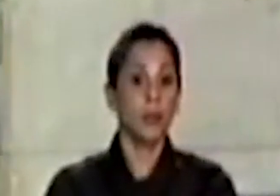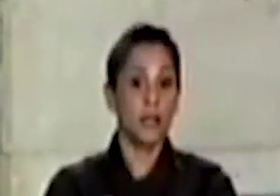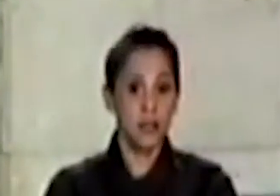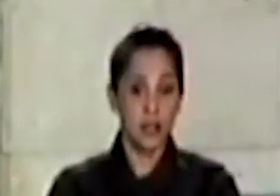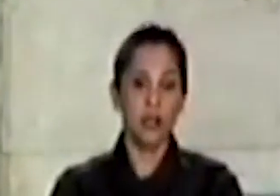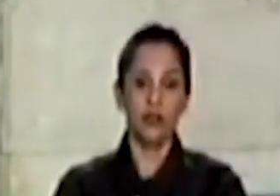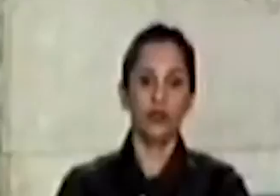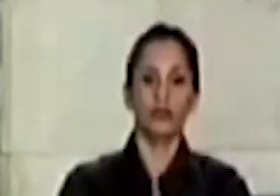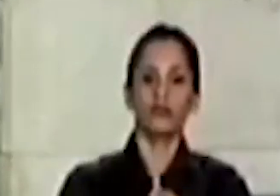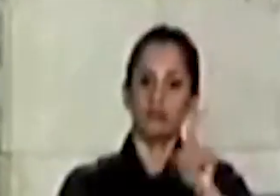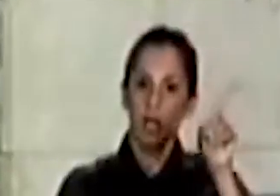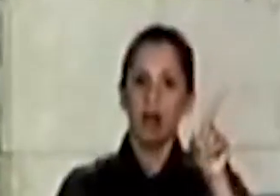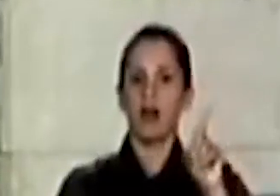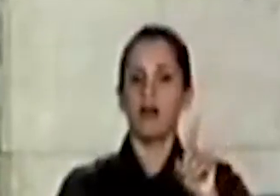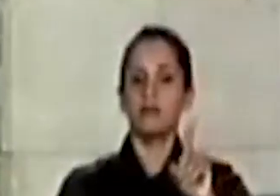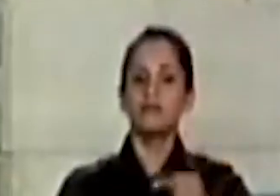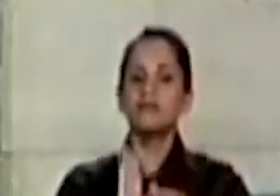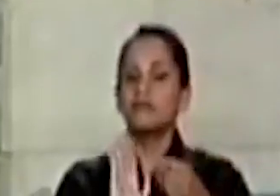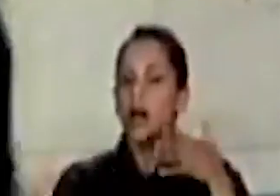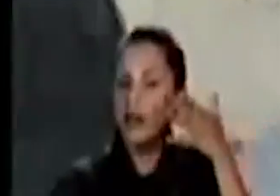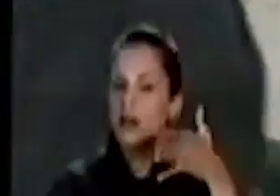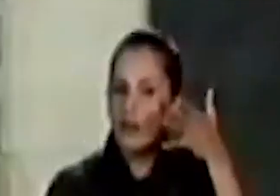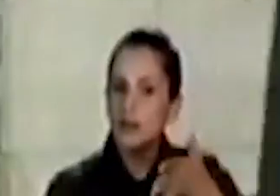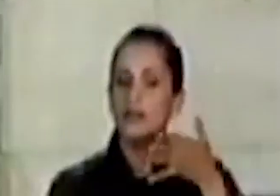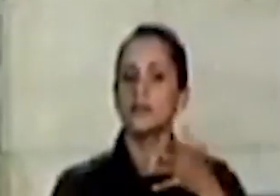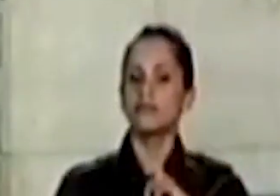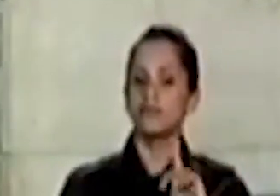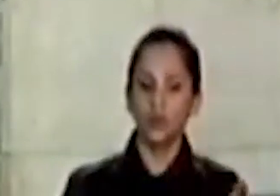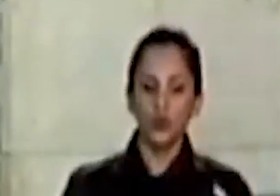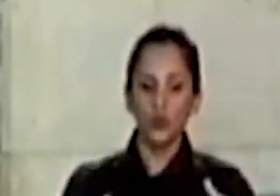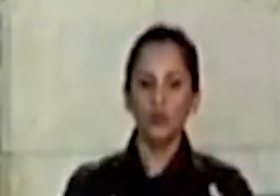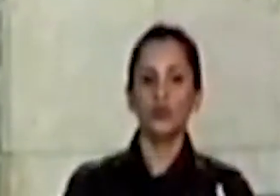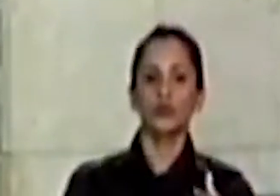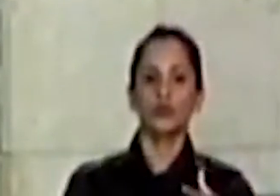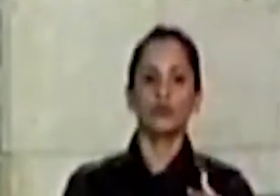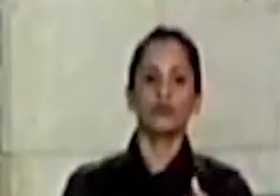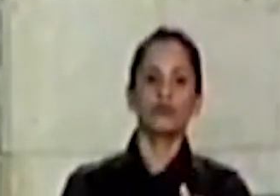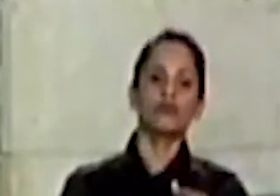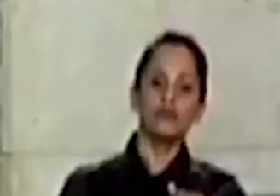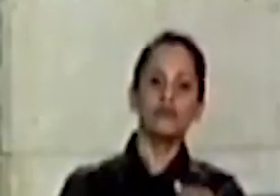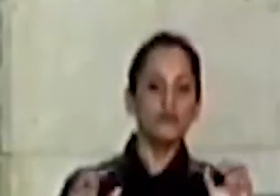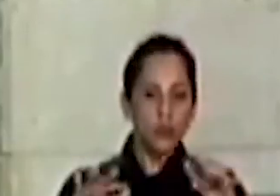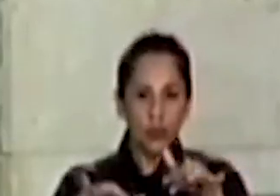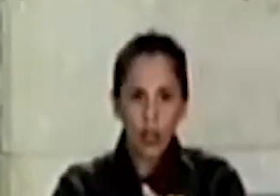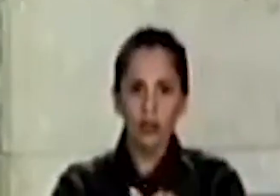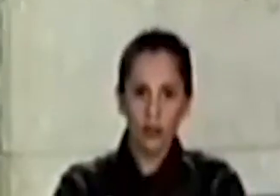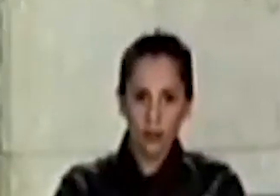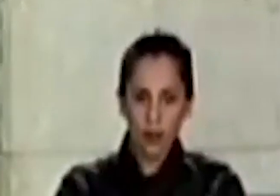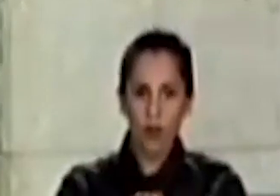sua palestra aos investidores que se reuniram lá em Nova York,